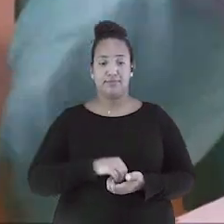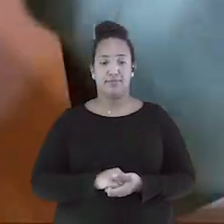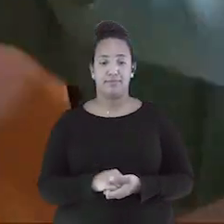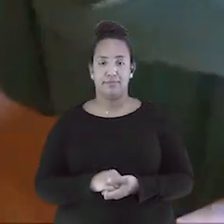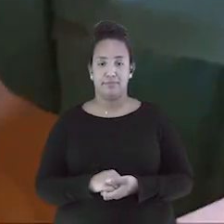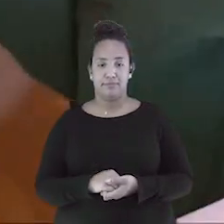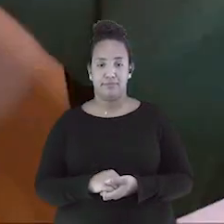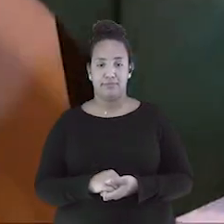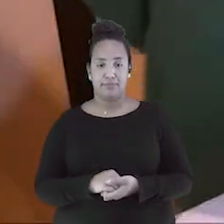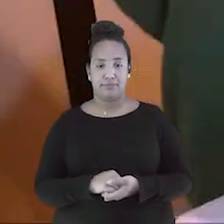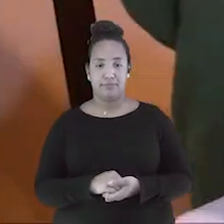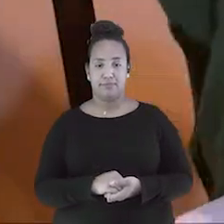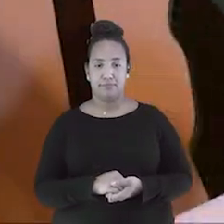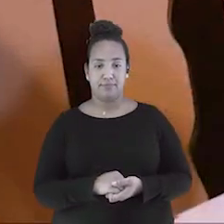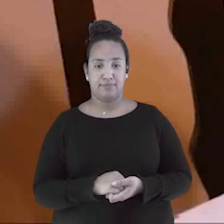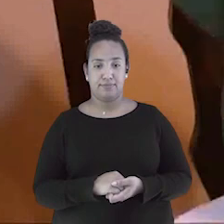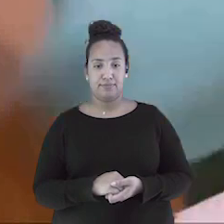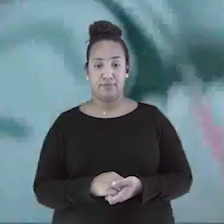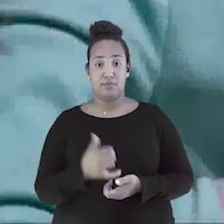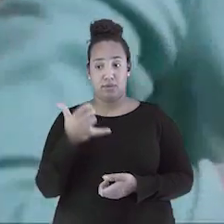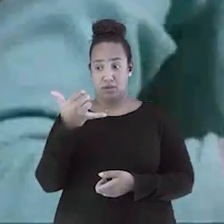This is your marker.